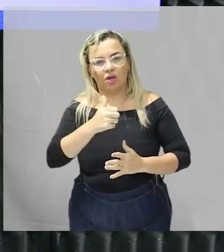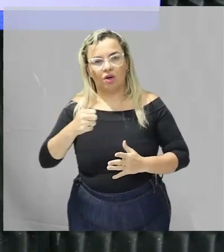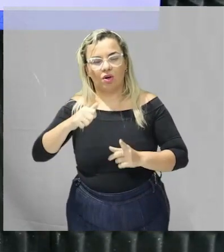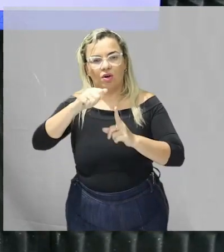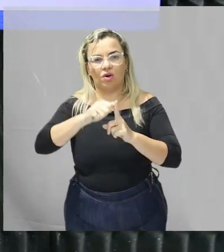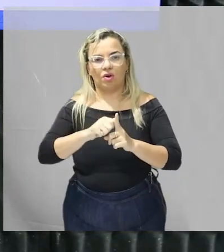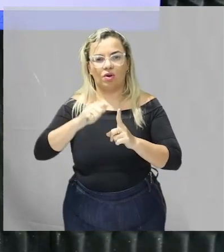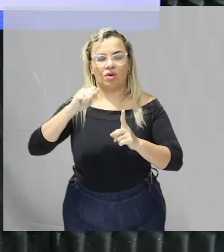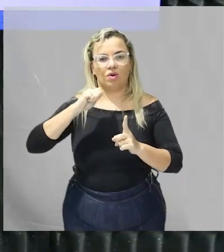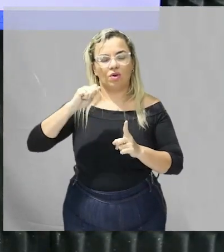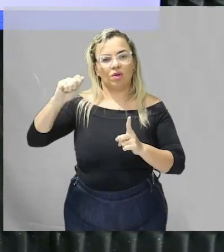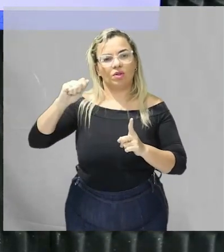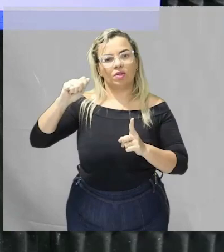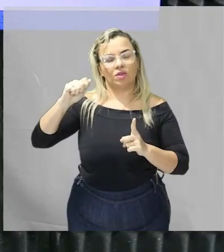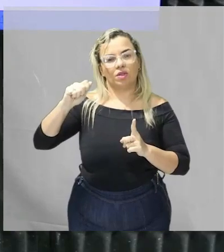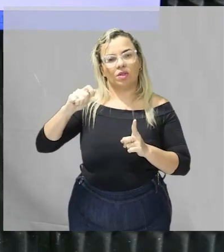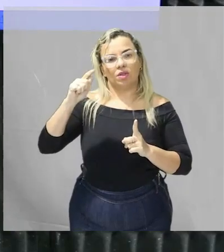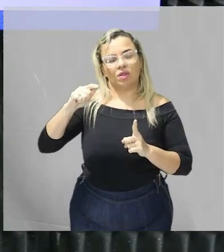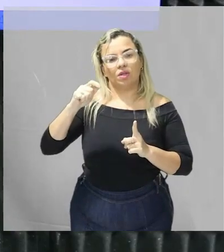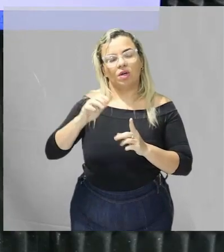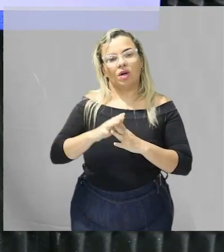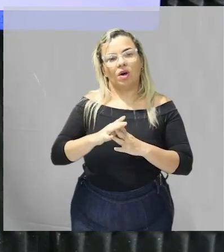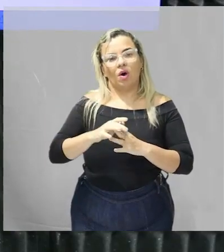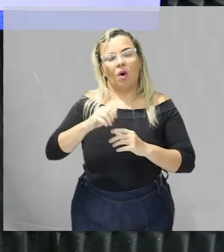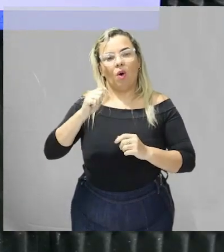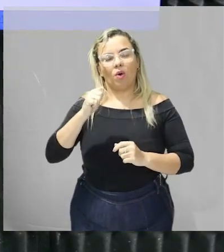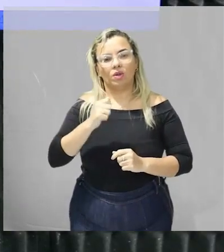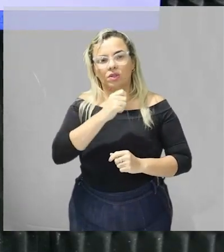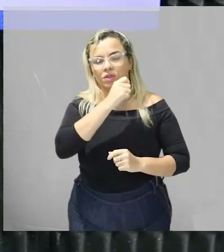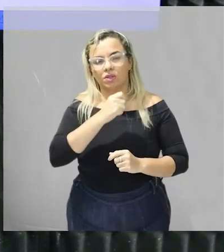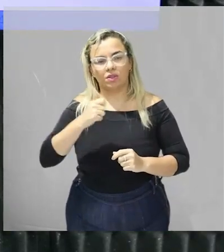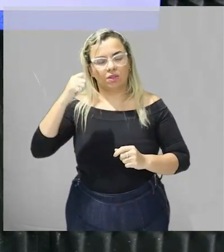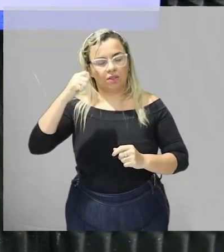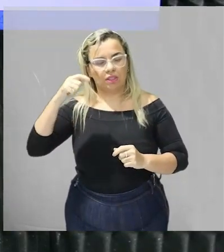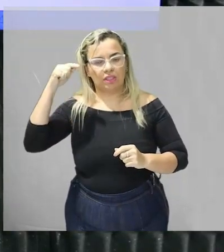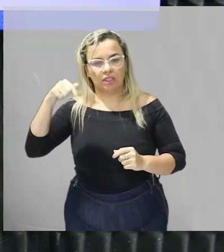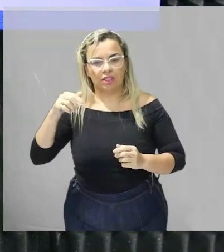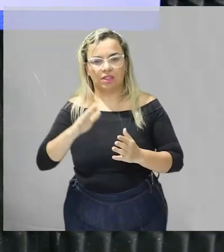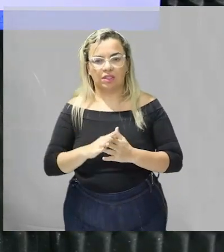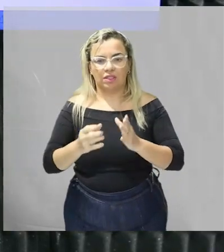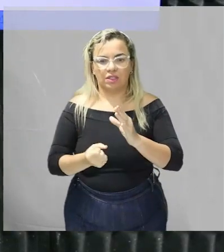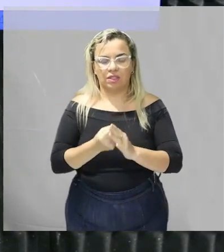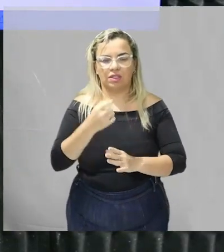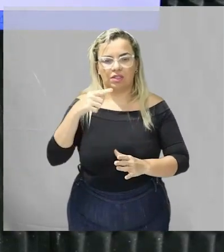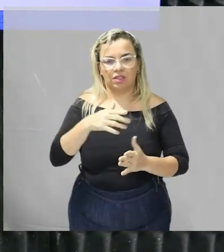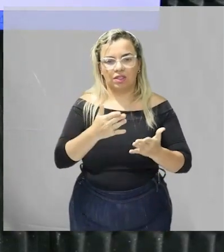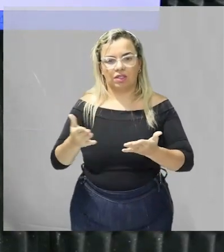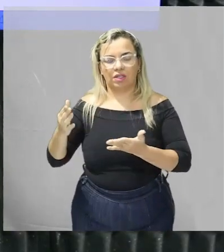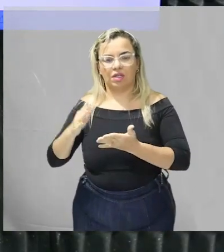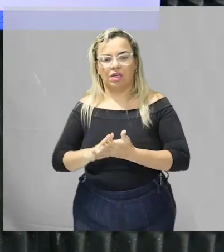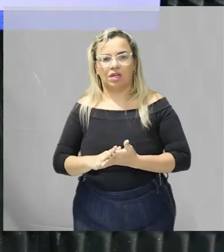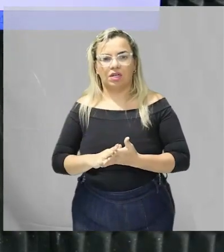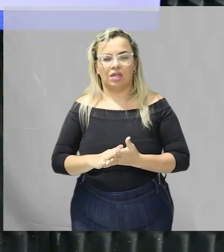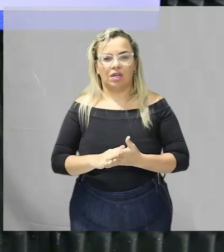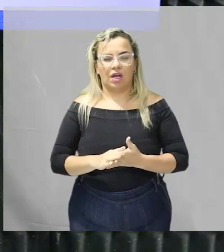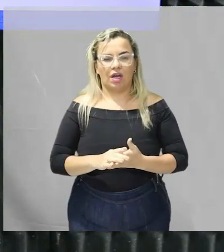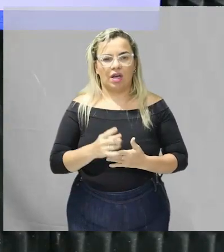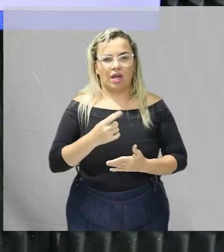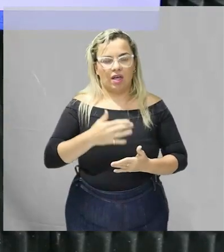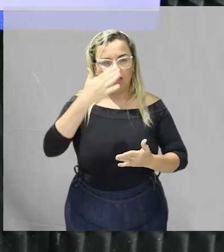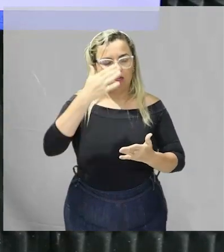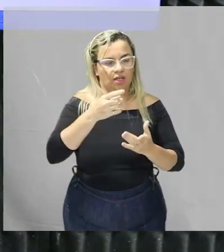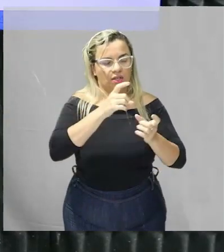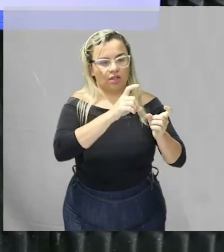Torres Gêmeas, os Estados Unidos criaram uma política antiterrorismo chamada aí de doutrina Bush, onde se baseava em uma ação